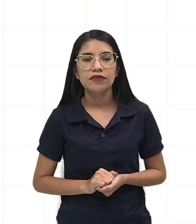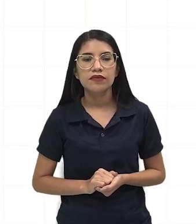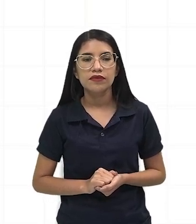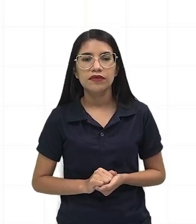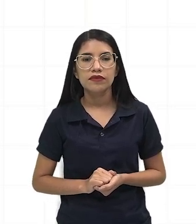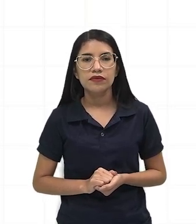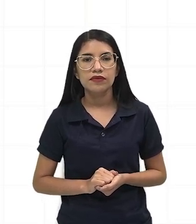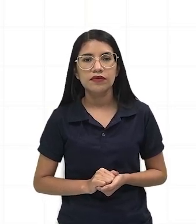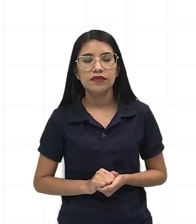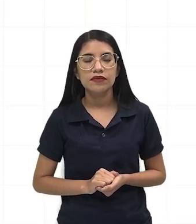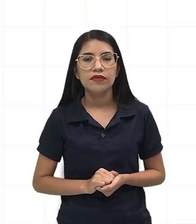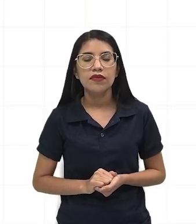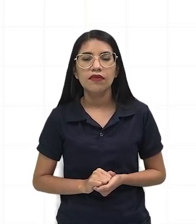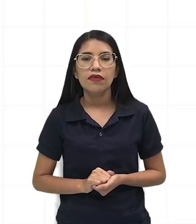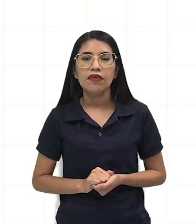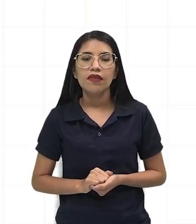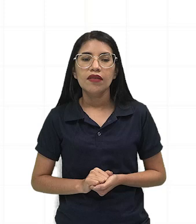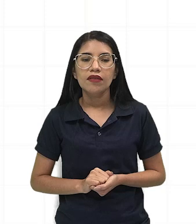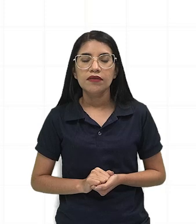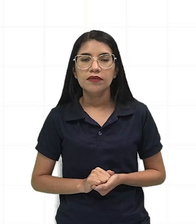9,2 mais